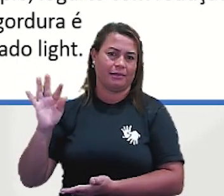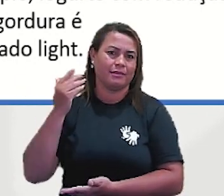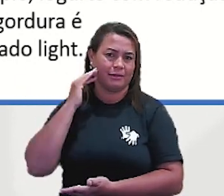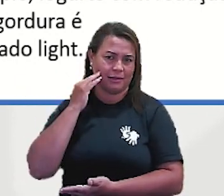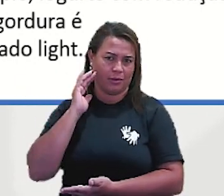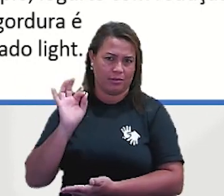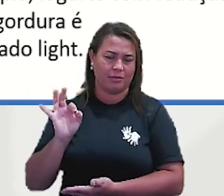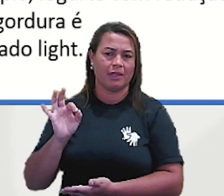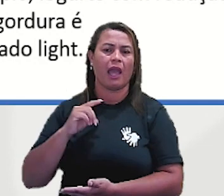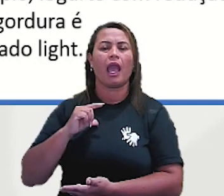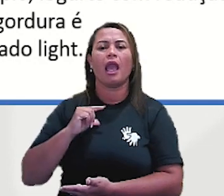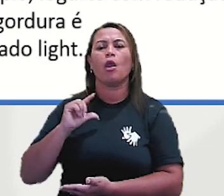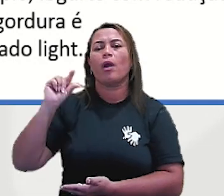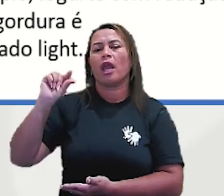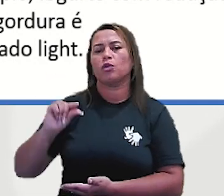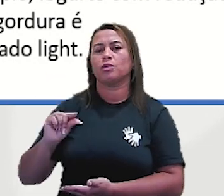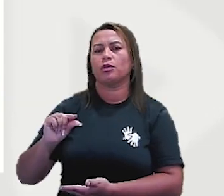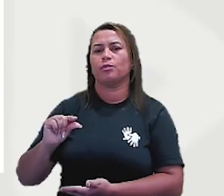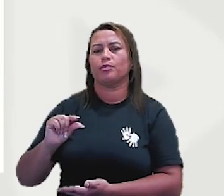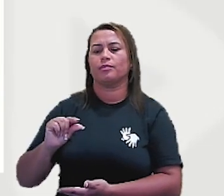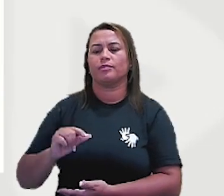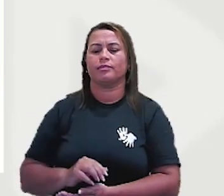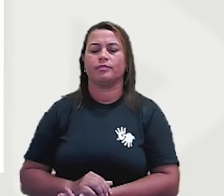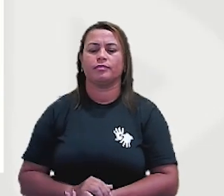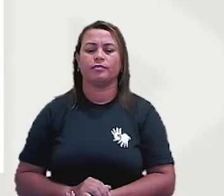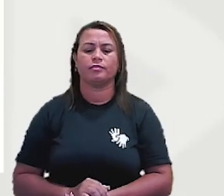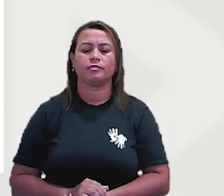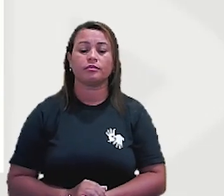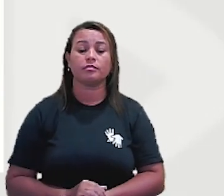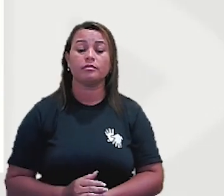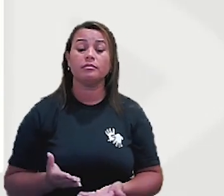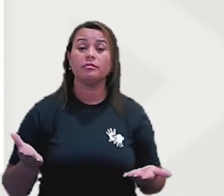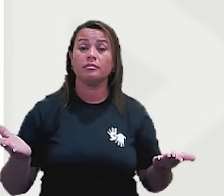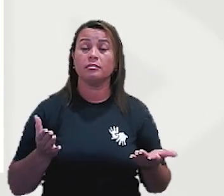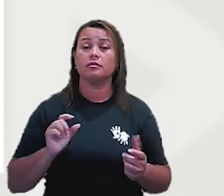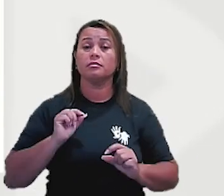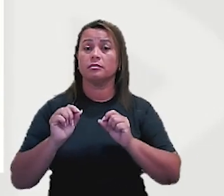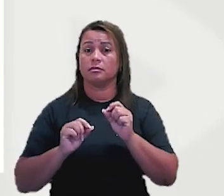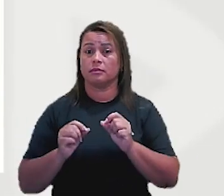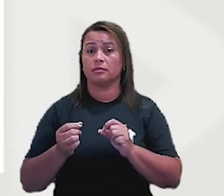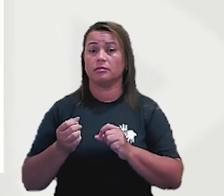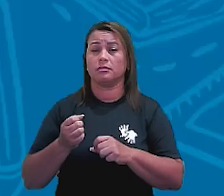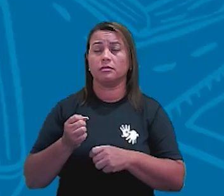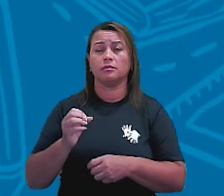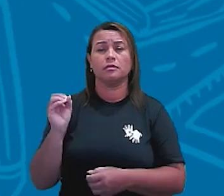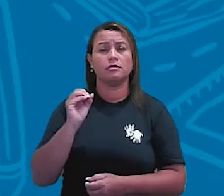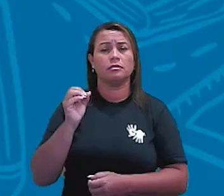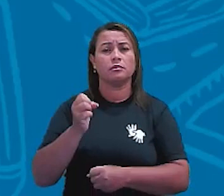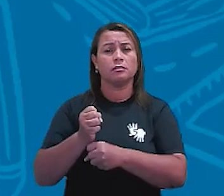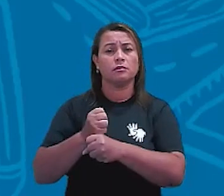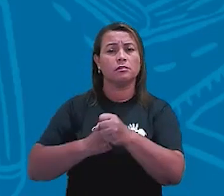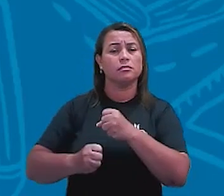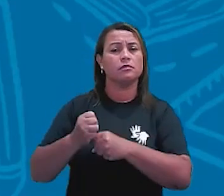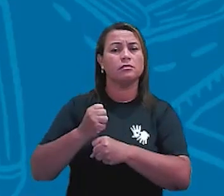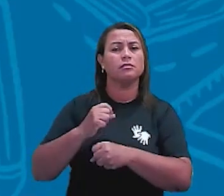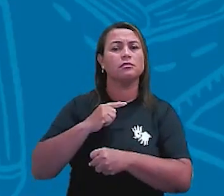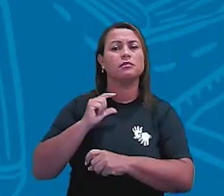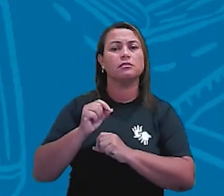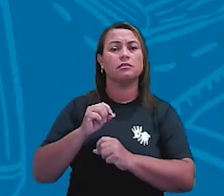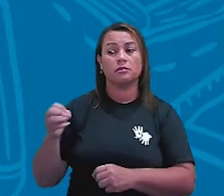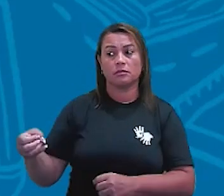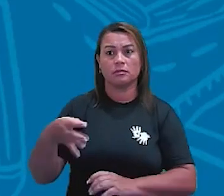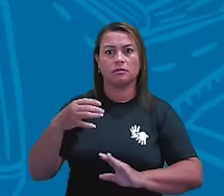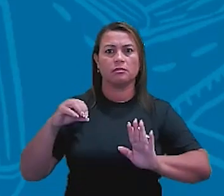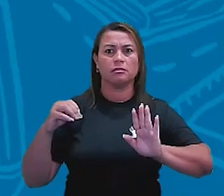desse nutriente, ele só tem uma redução. E aí, em outubro do ano passado, né, a gente tem aí a nova rotulagem,